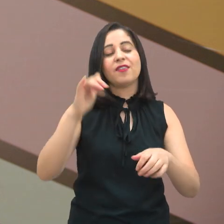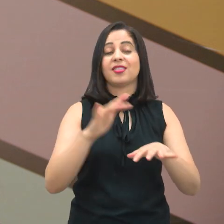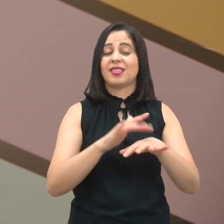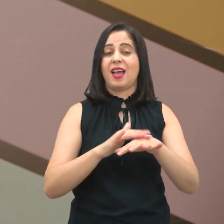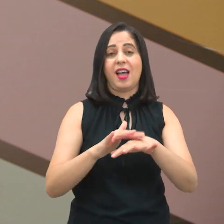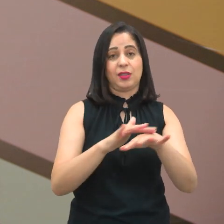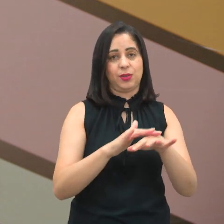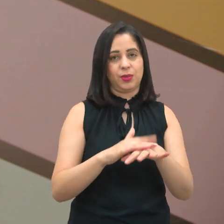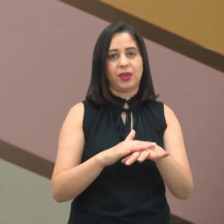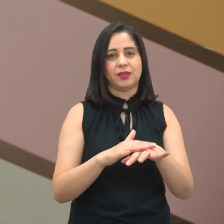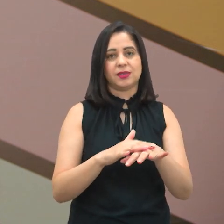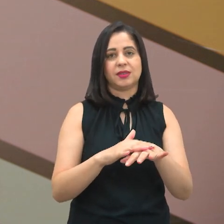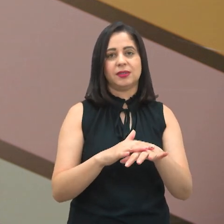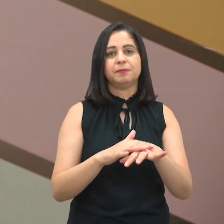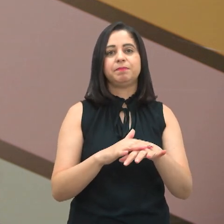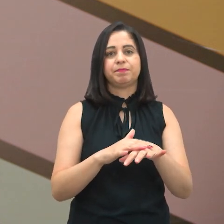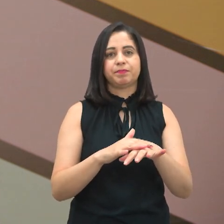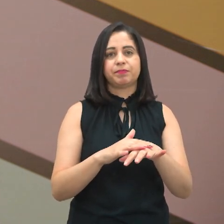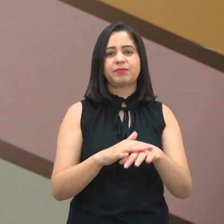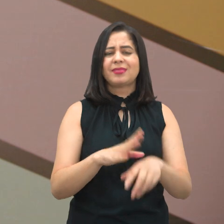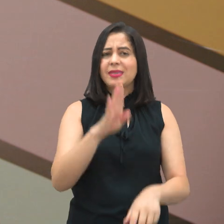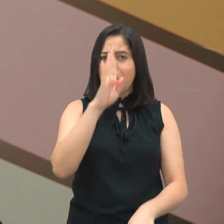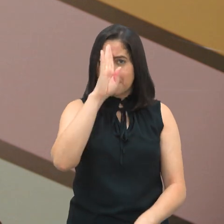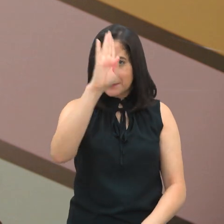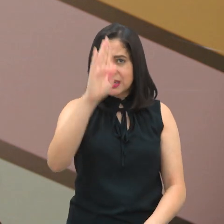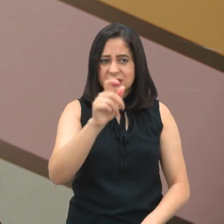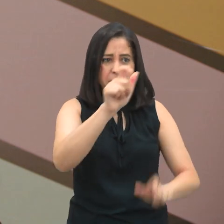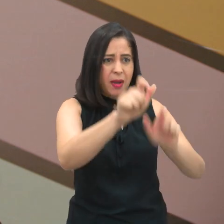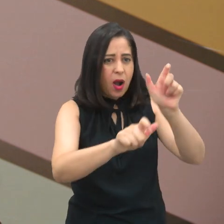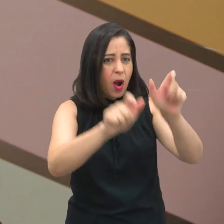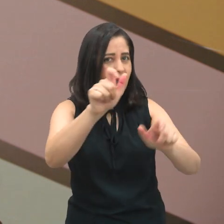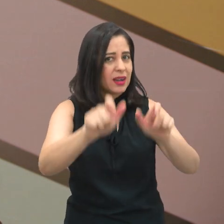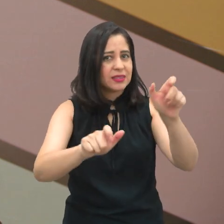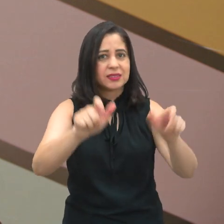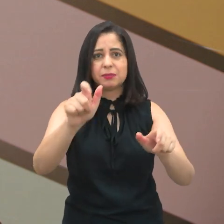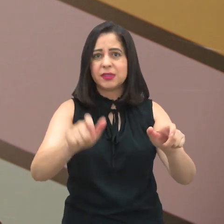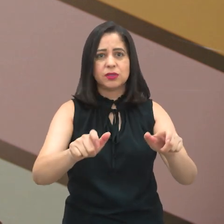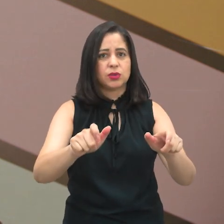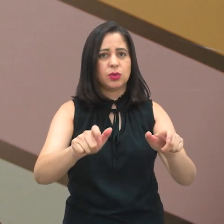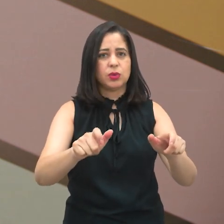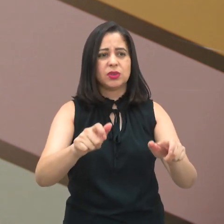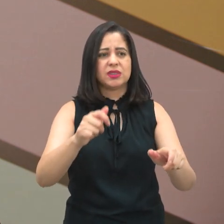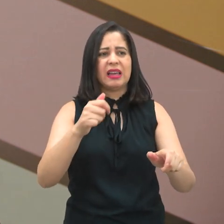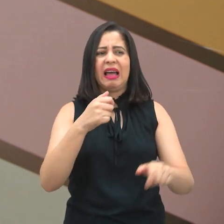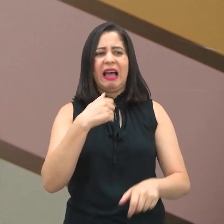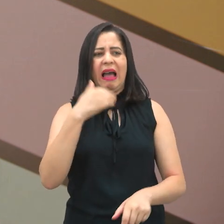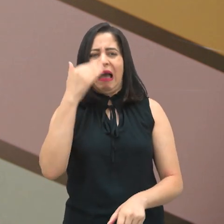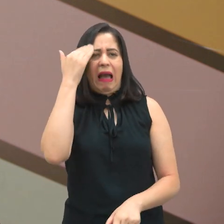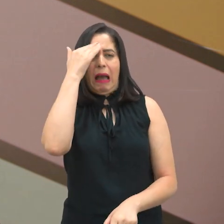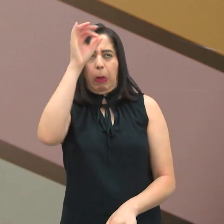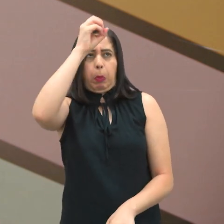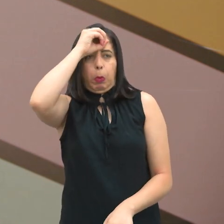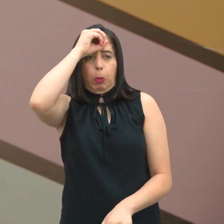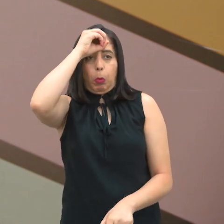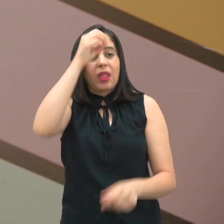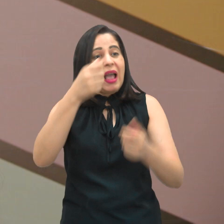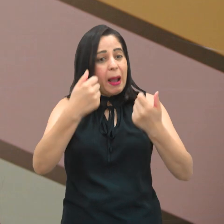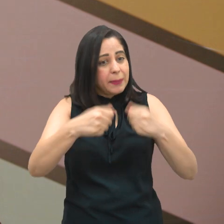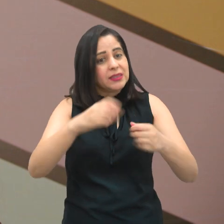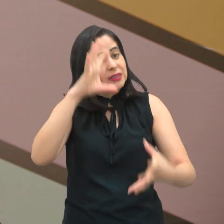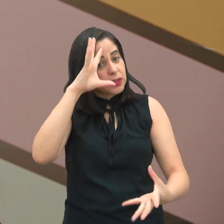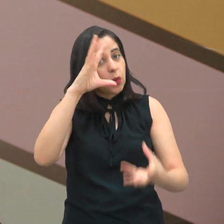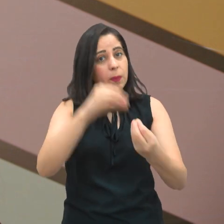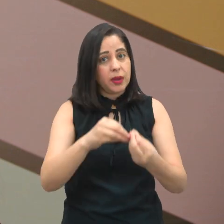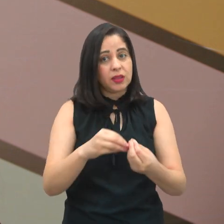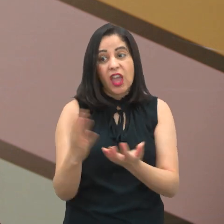prevenção, principalmente nas pessoas que ainda não entendem o risco da infecção pelo HIV,